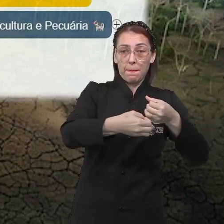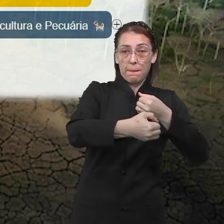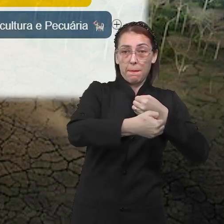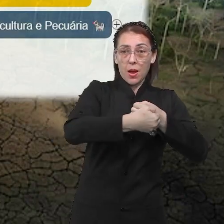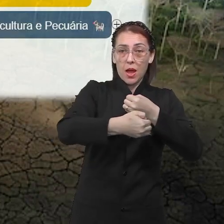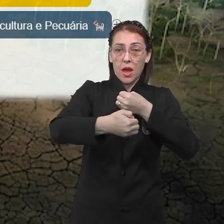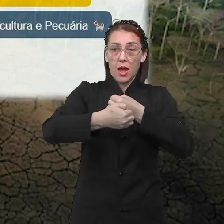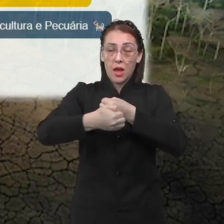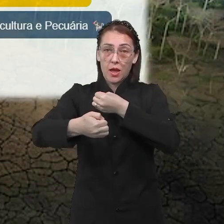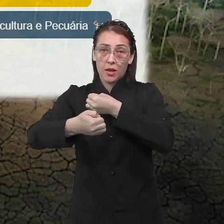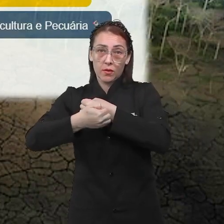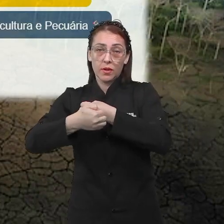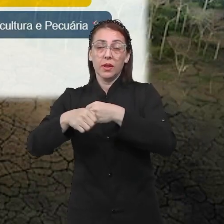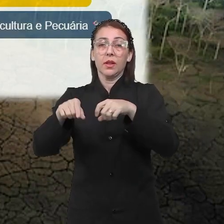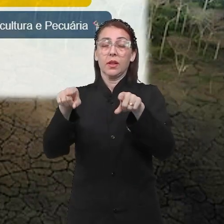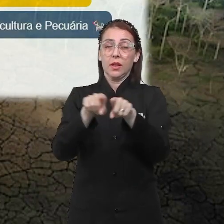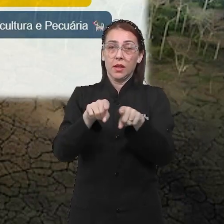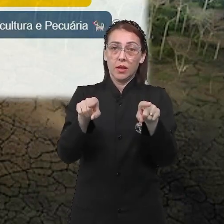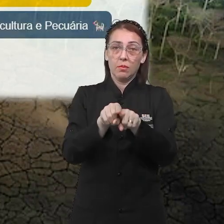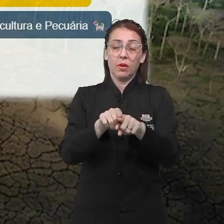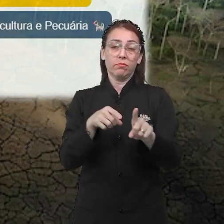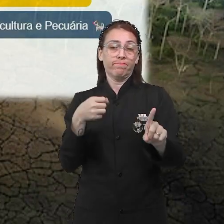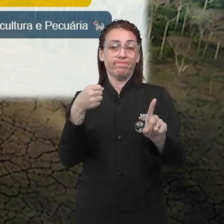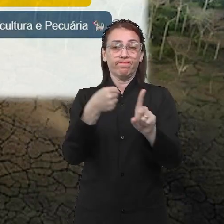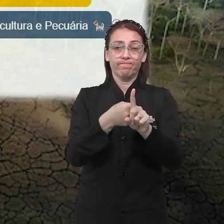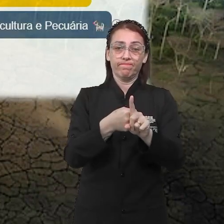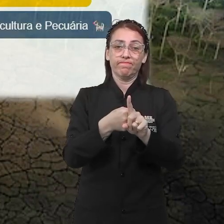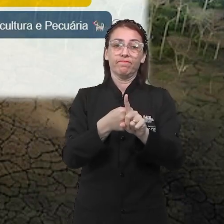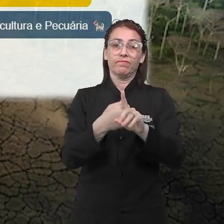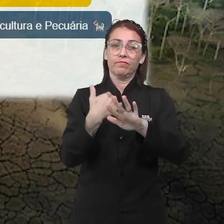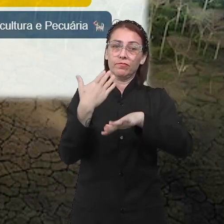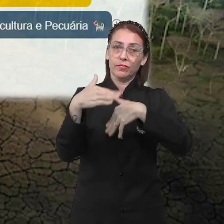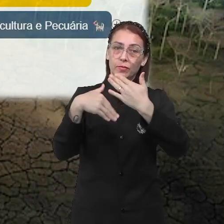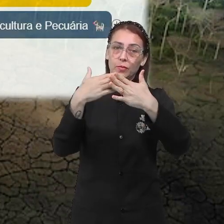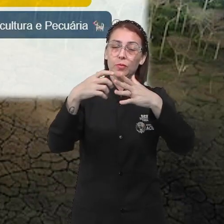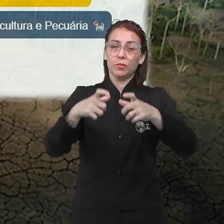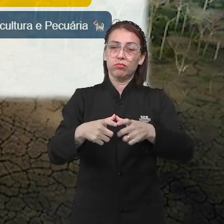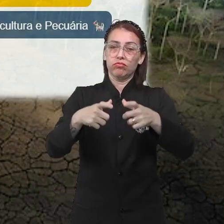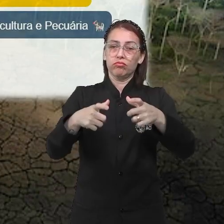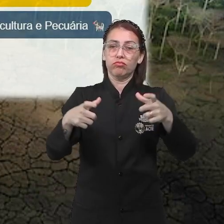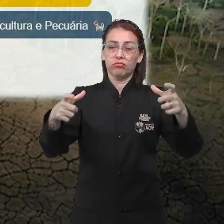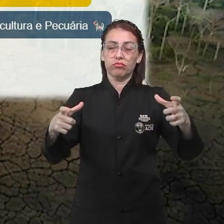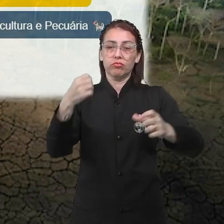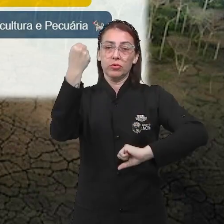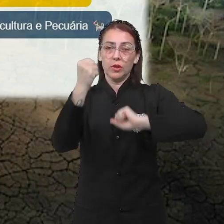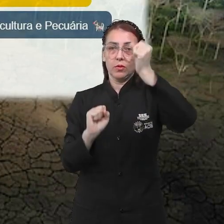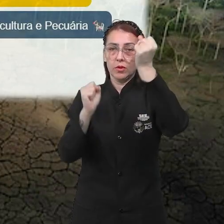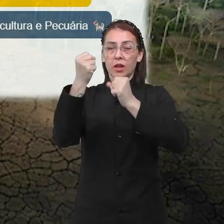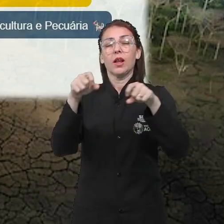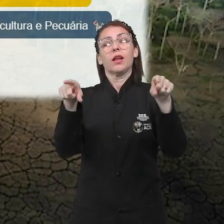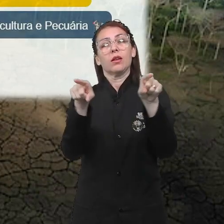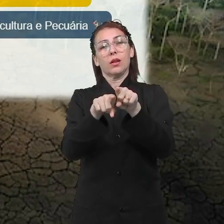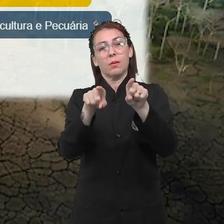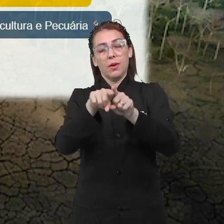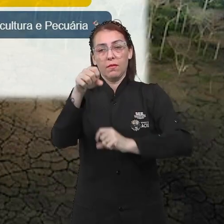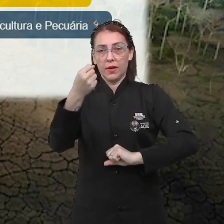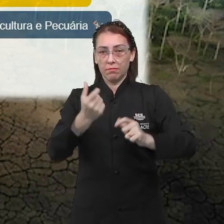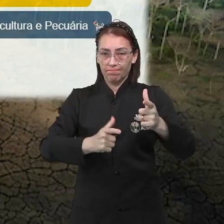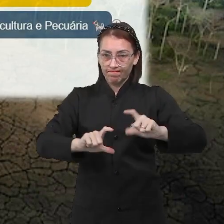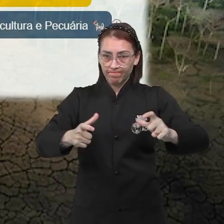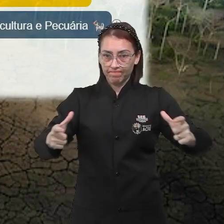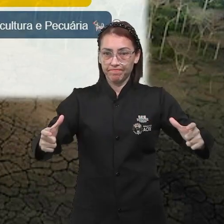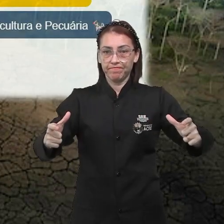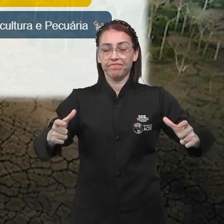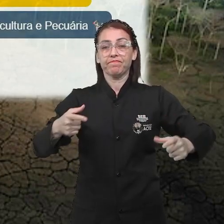isso automaticamente vai impactando aí no processo de urbanização e industrialização.